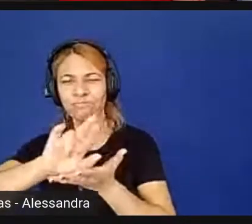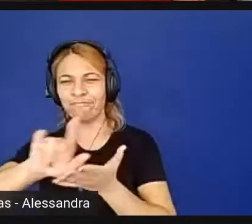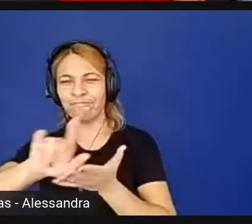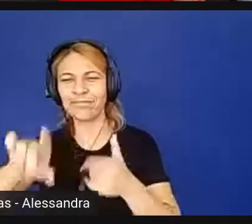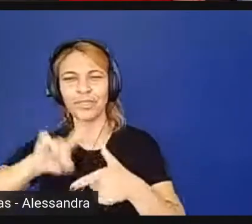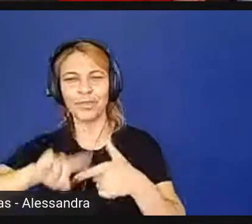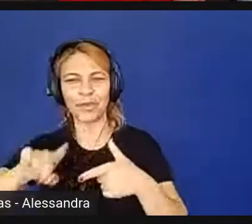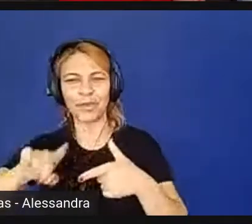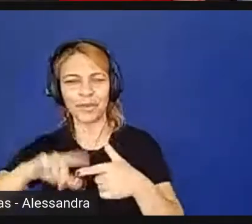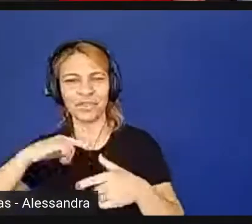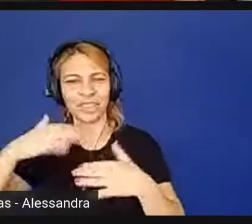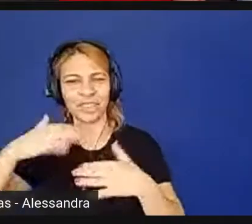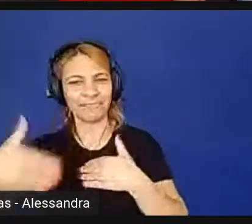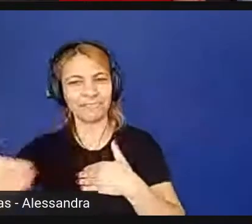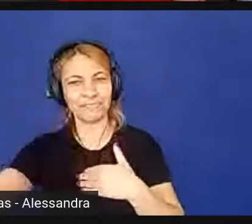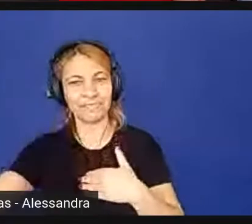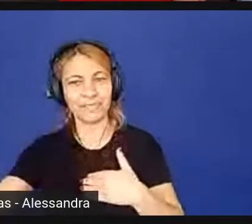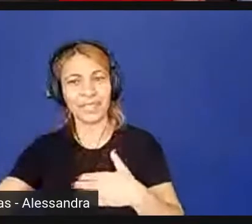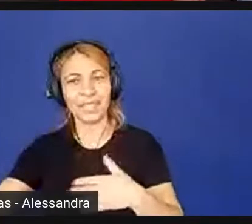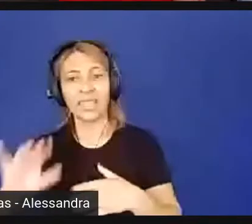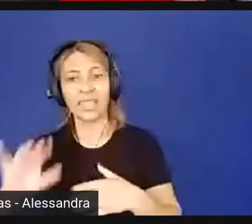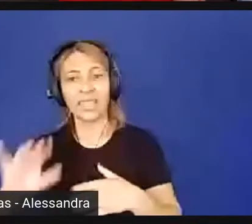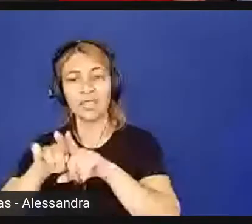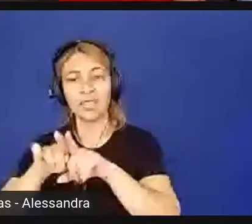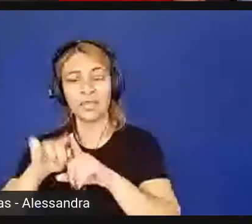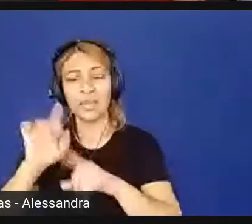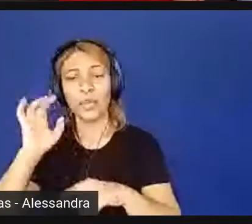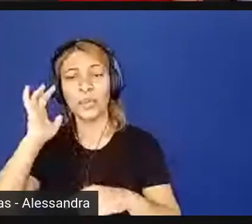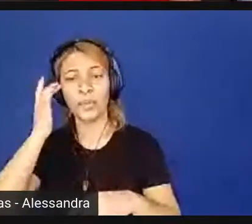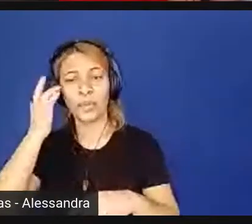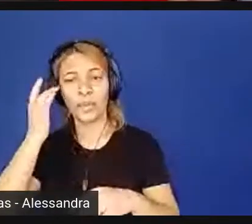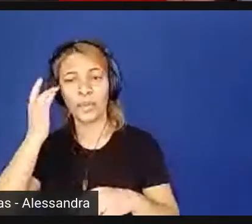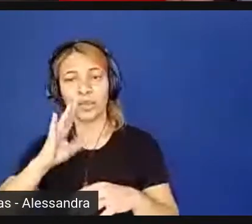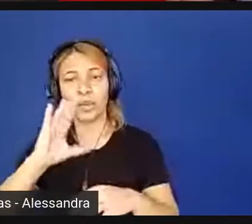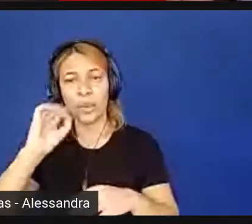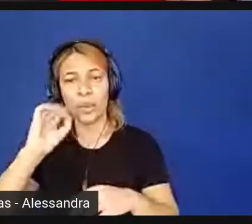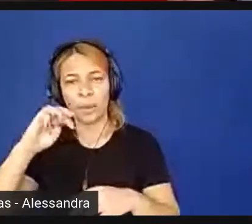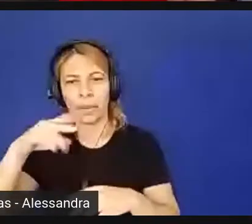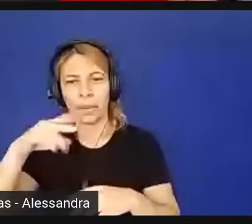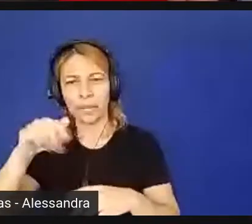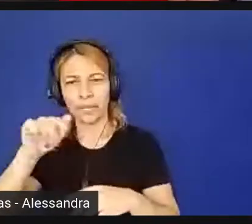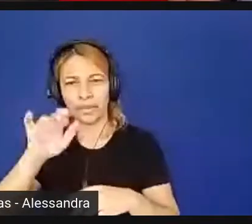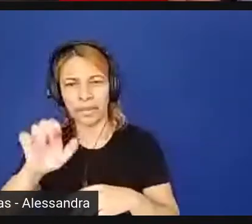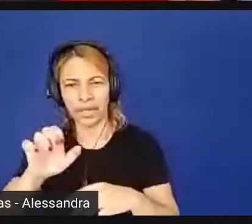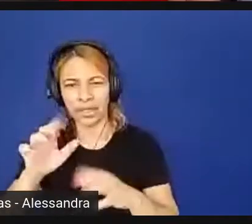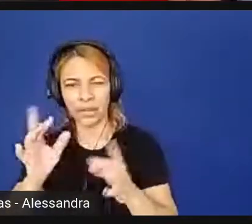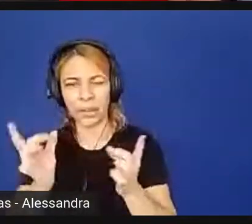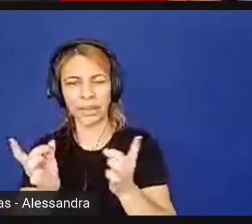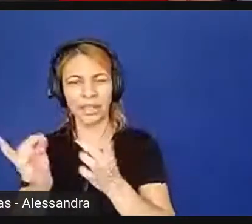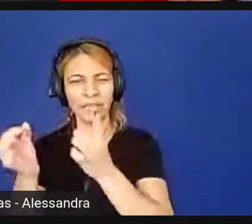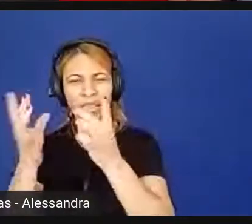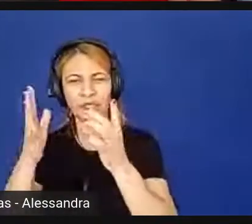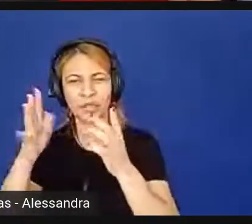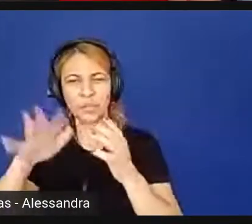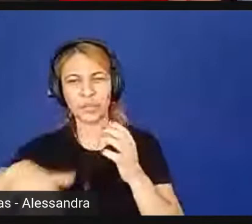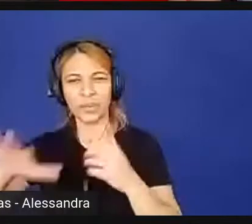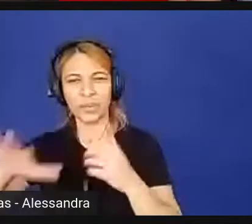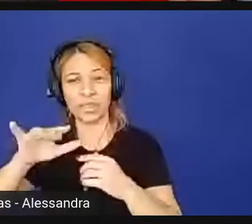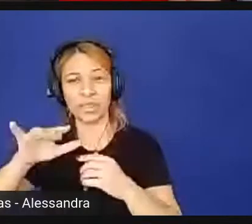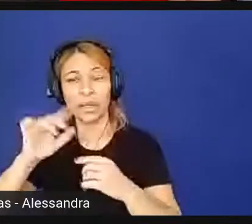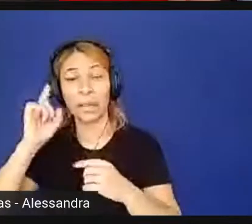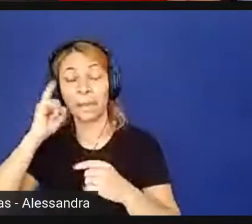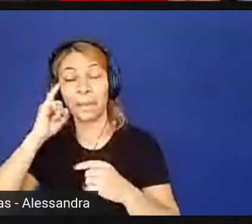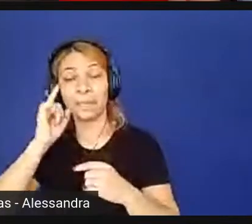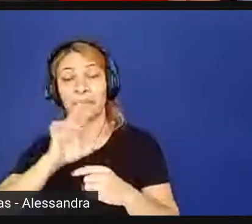dia a dia. Você sabe o que eu acho para o compliance, inclusive da maneira como ele é vendido por aí? Associá-lo a resultado, como